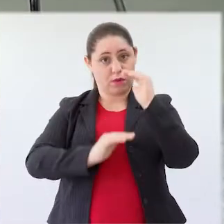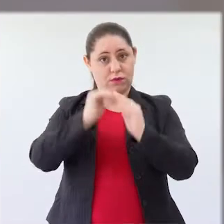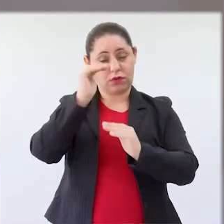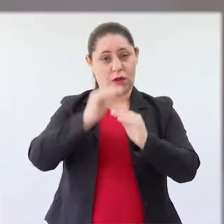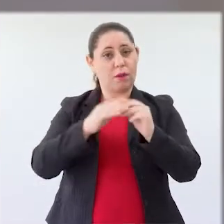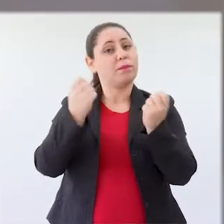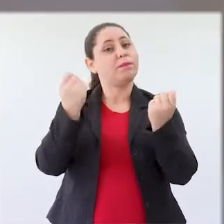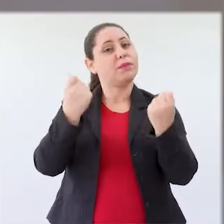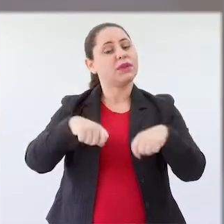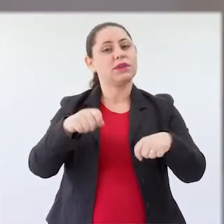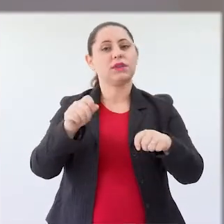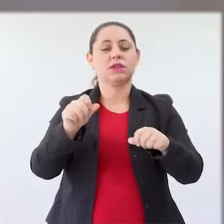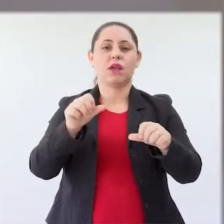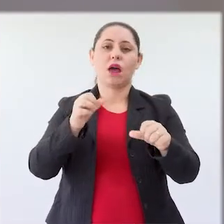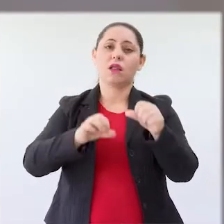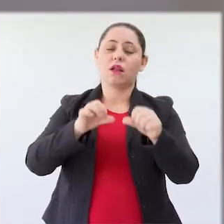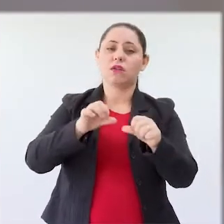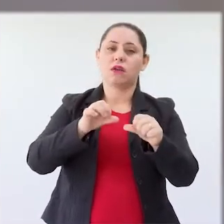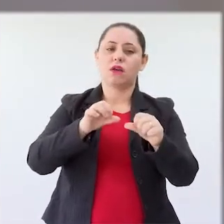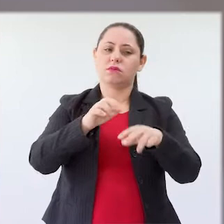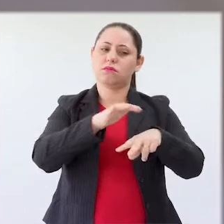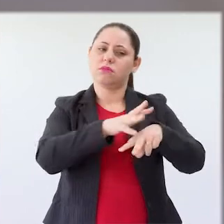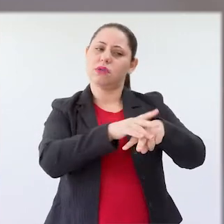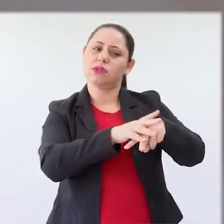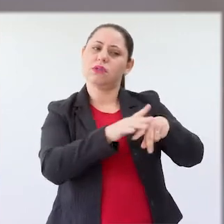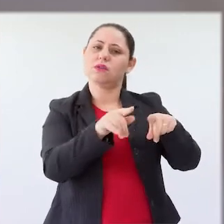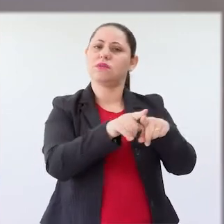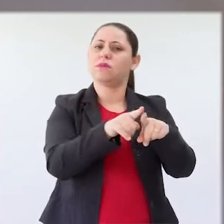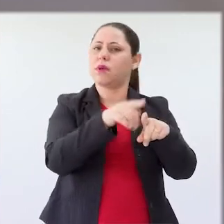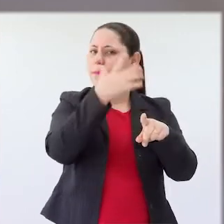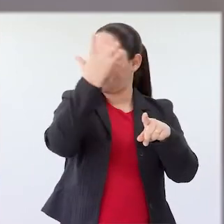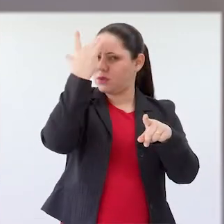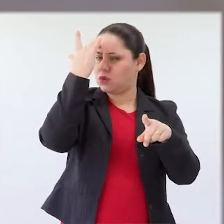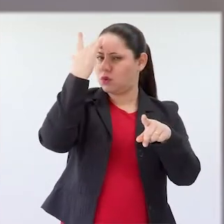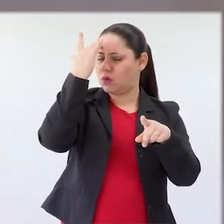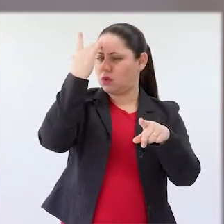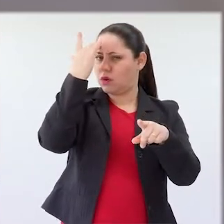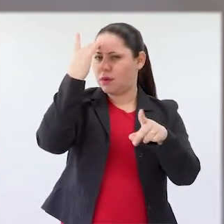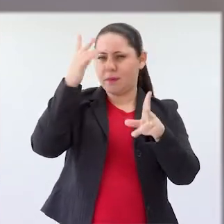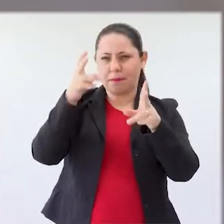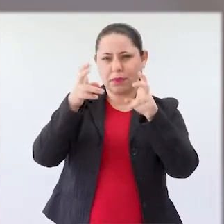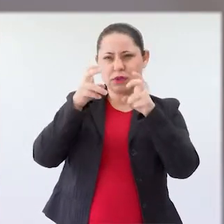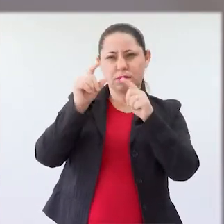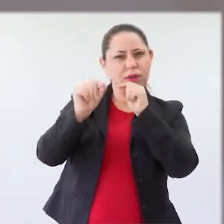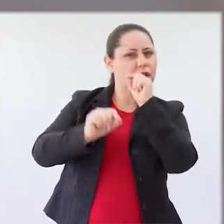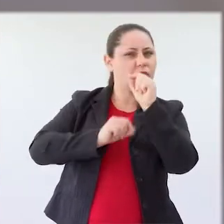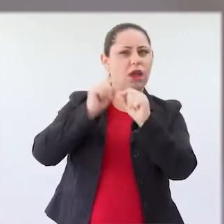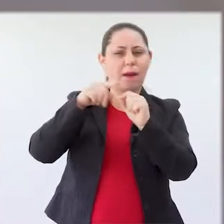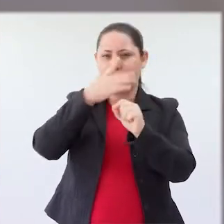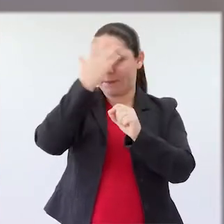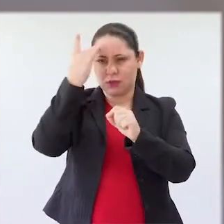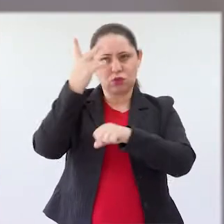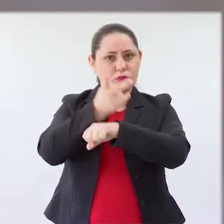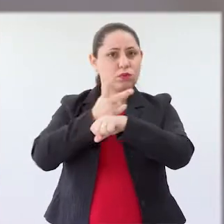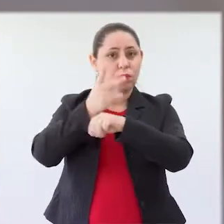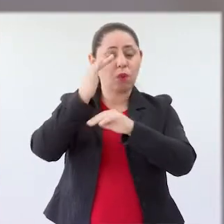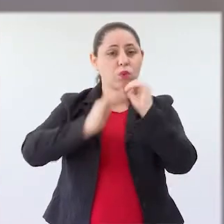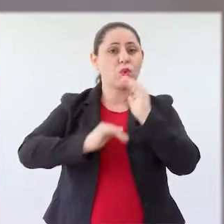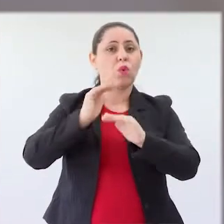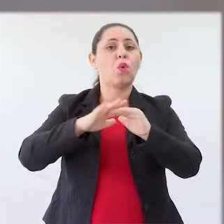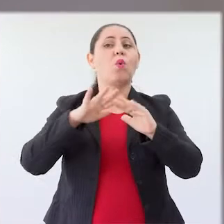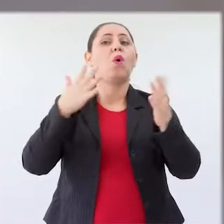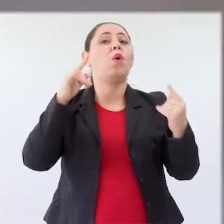que analisar isso em relação ao paciente e o paciente perceber muito bem quem é essa pessoa que ele está procurando, qual o